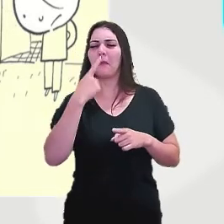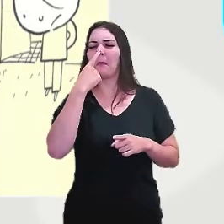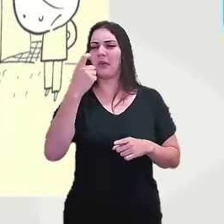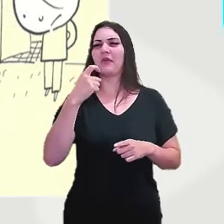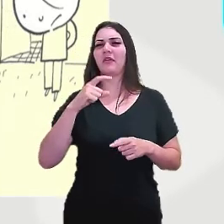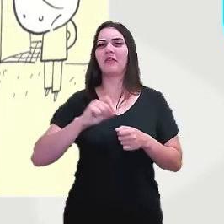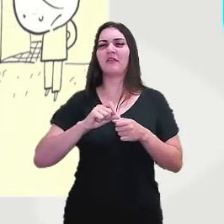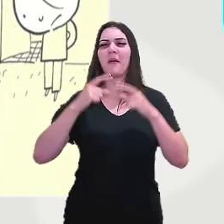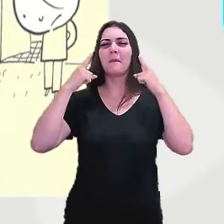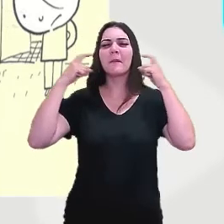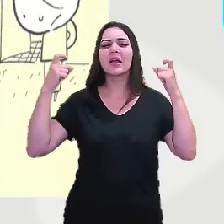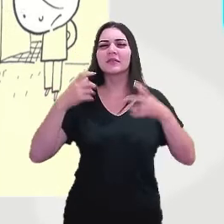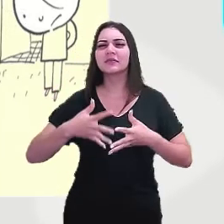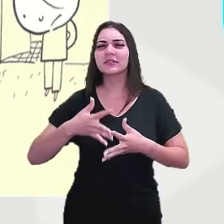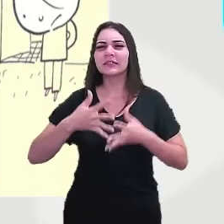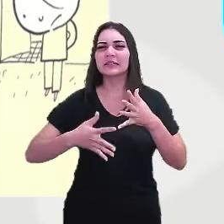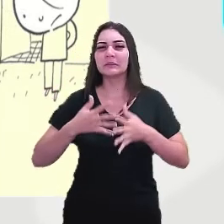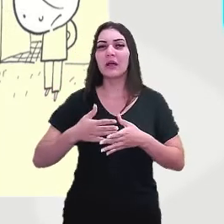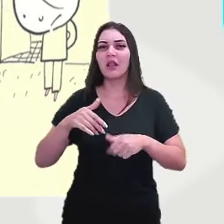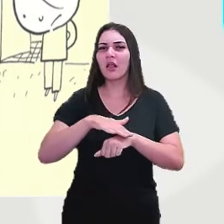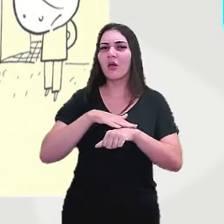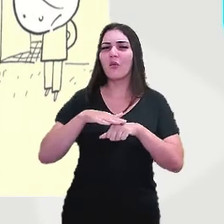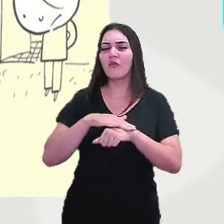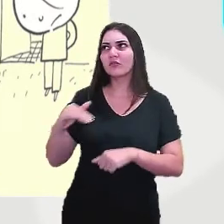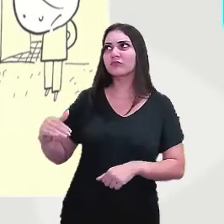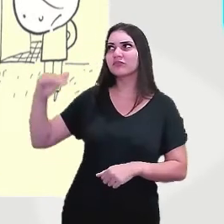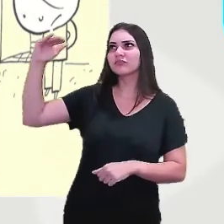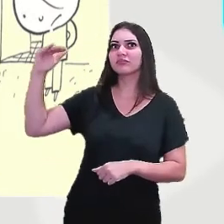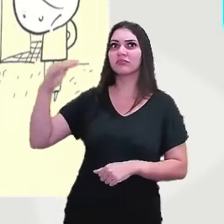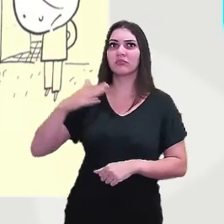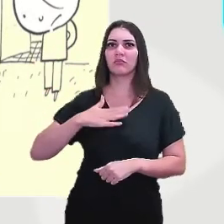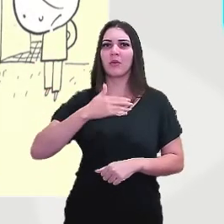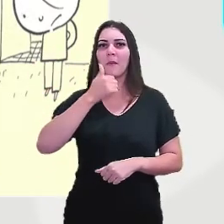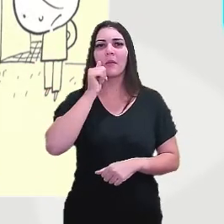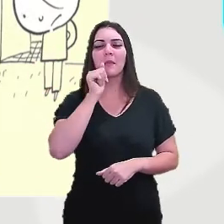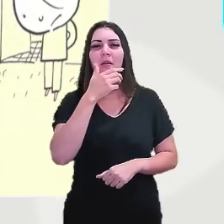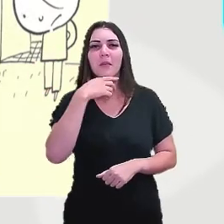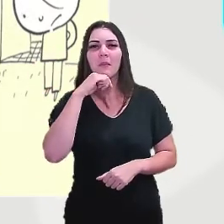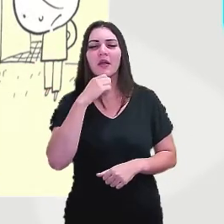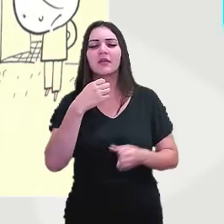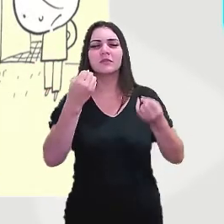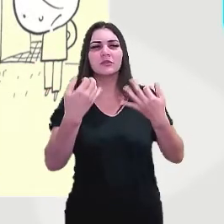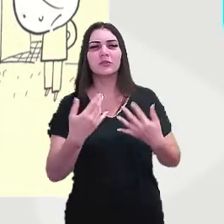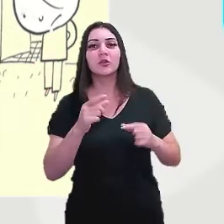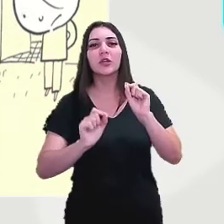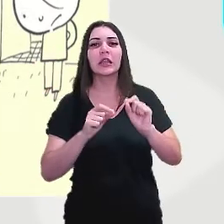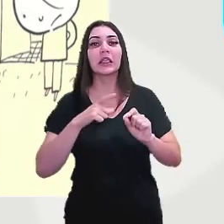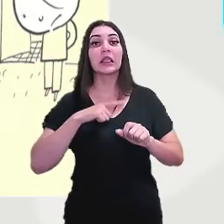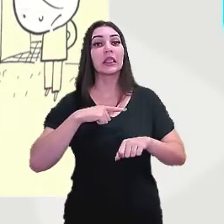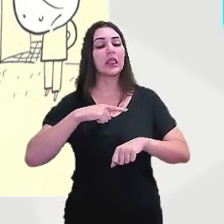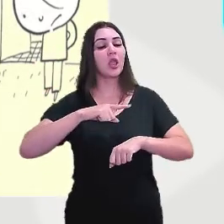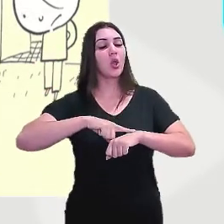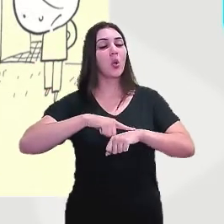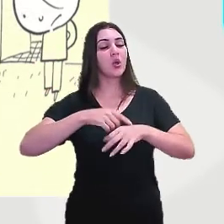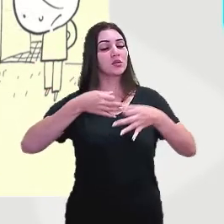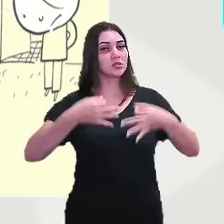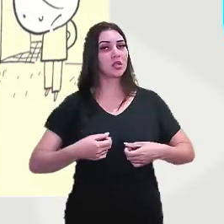atrapalha a conversa dos adultos. Meus pais dizem que isso acontece porque tem hora certa para soltar o